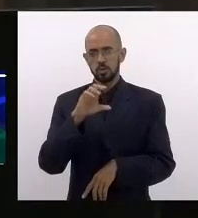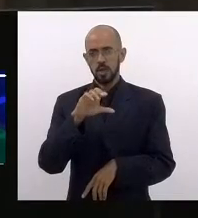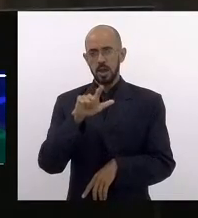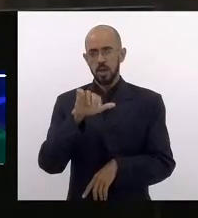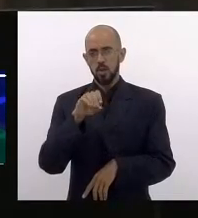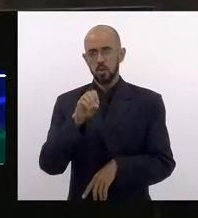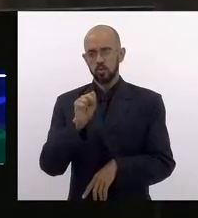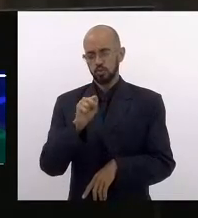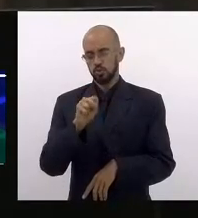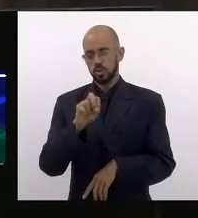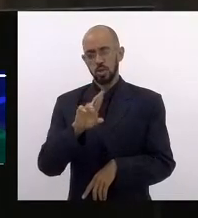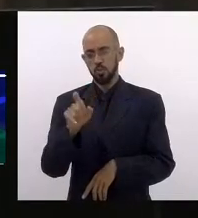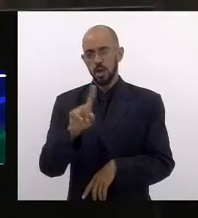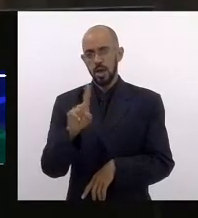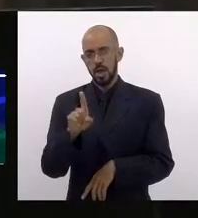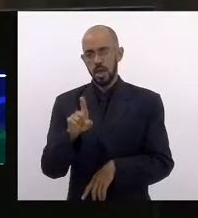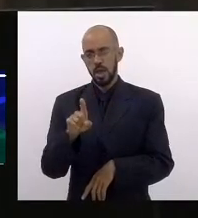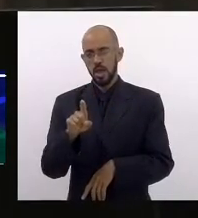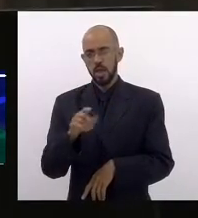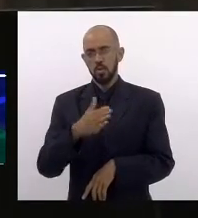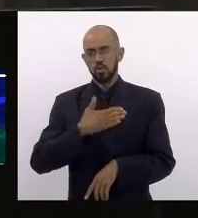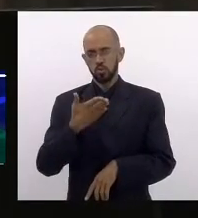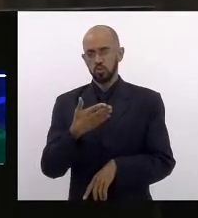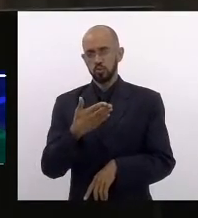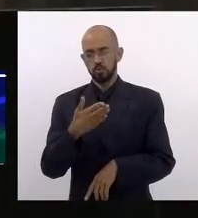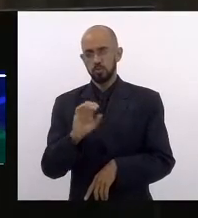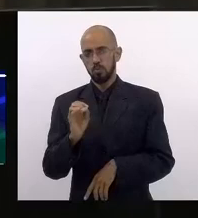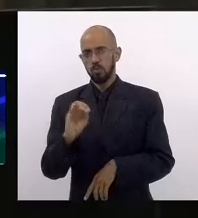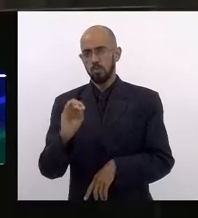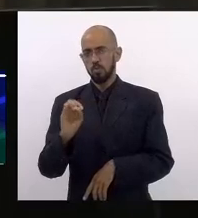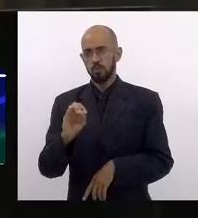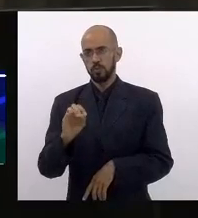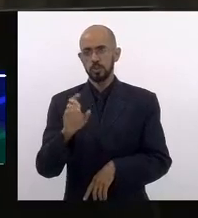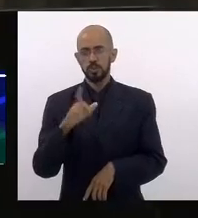e já o Ministério Público já ofereceu denúncia contra 5